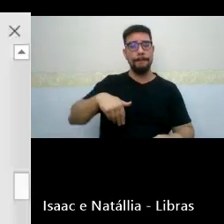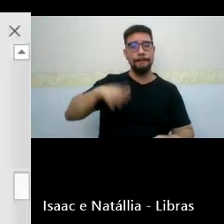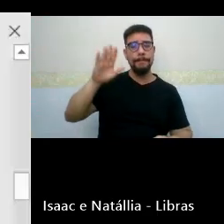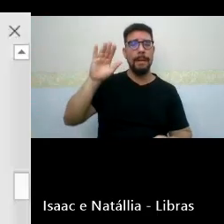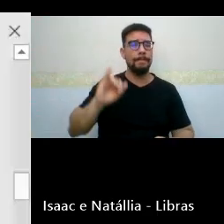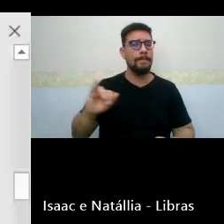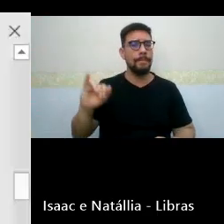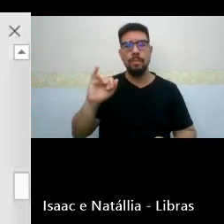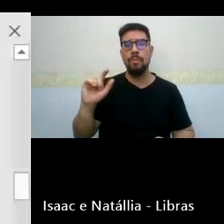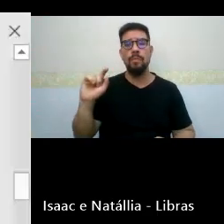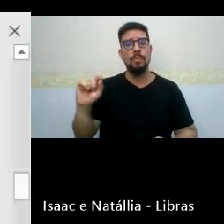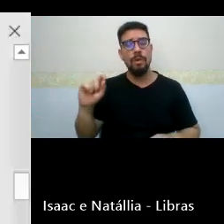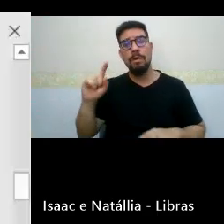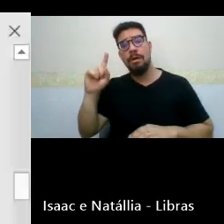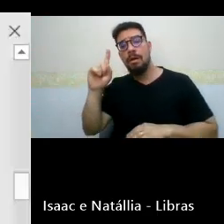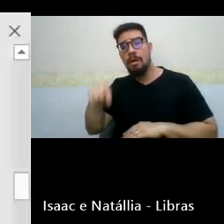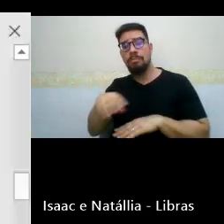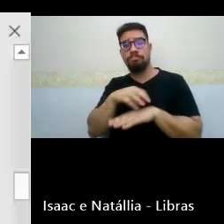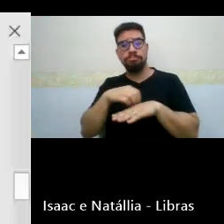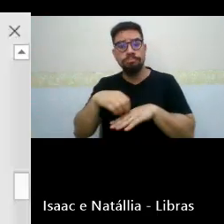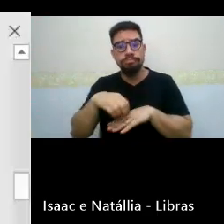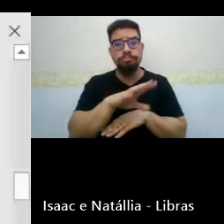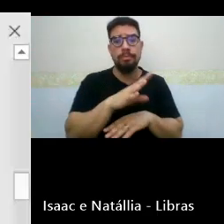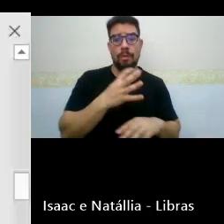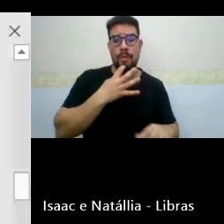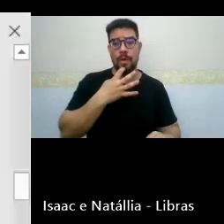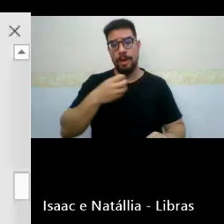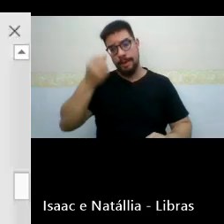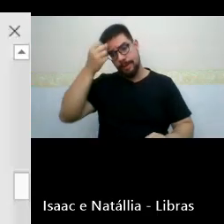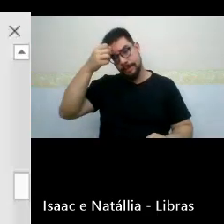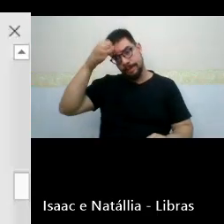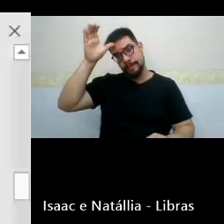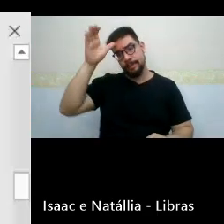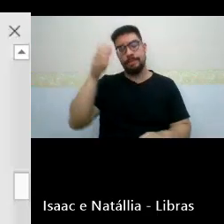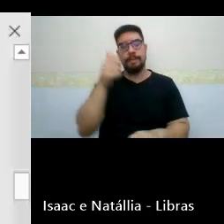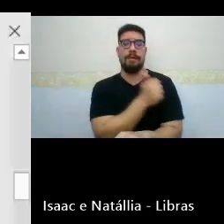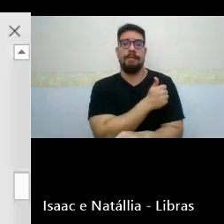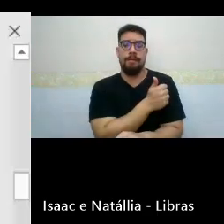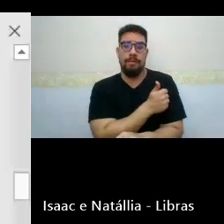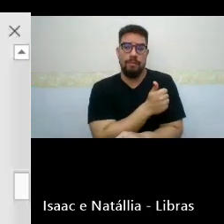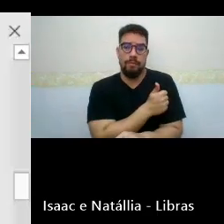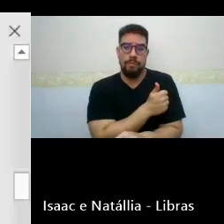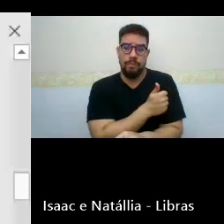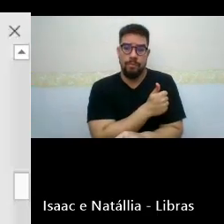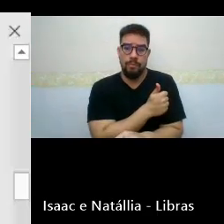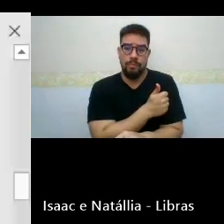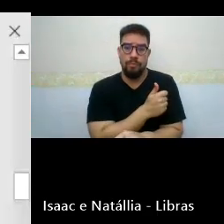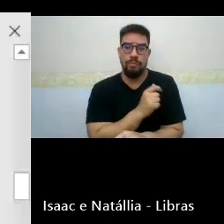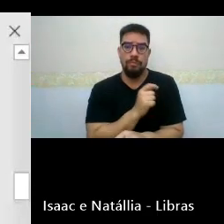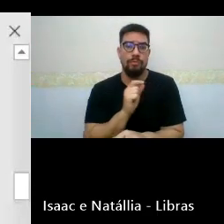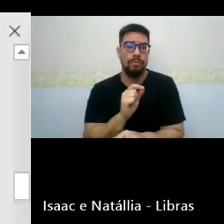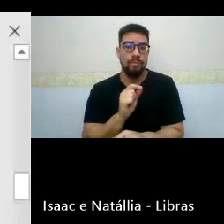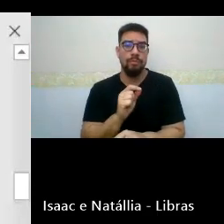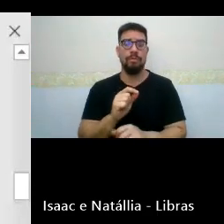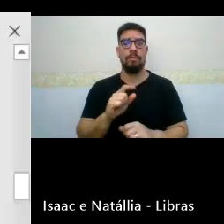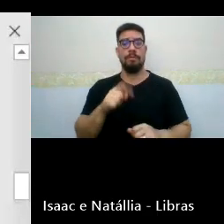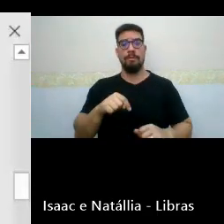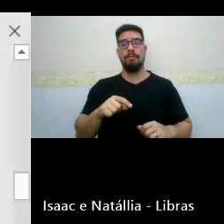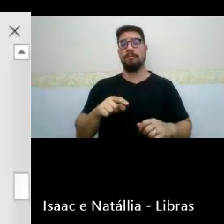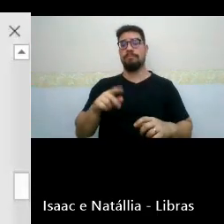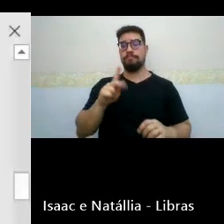é o de transmitir o conhecimento aos seus alunos com um detalhe. Esse professor,